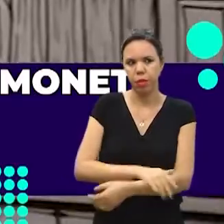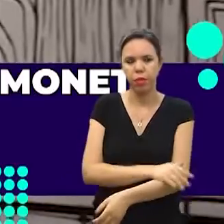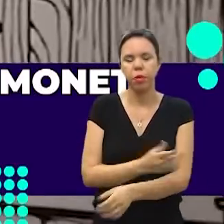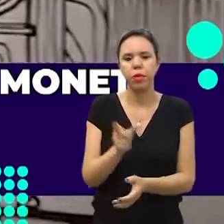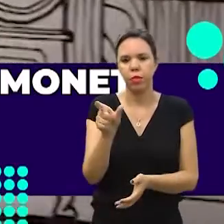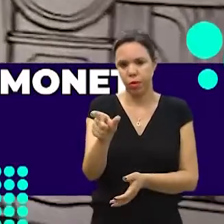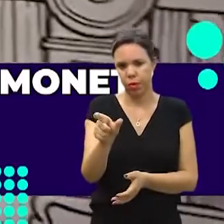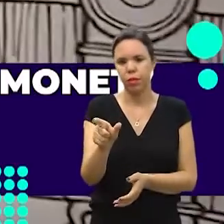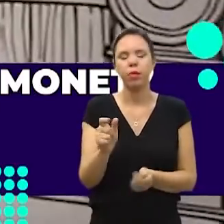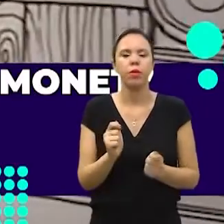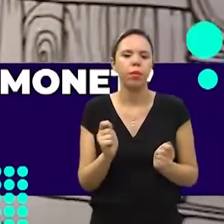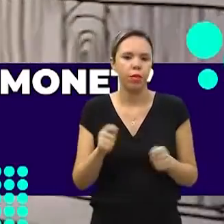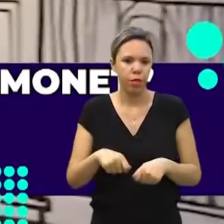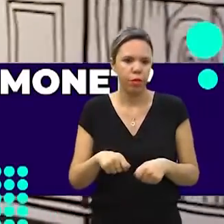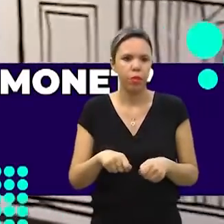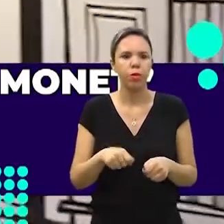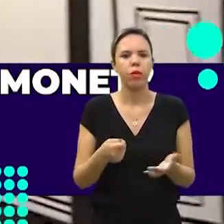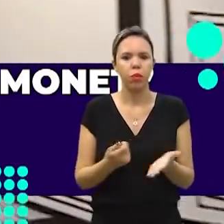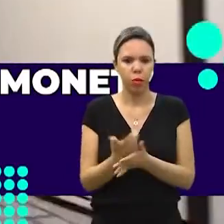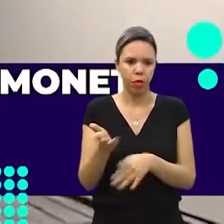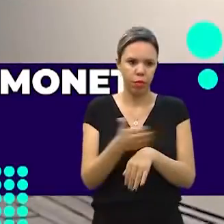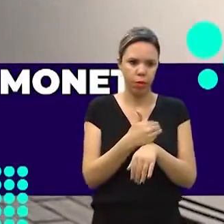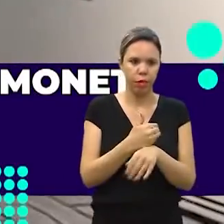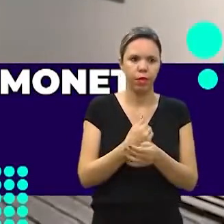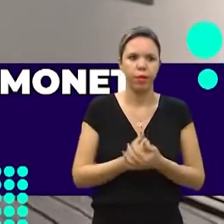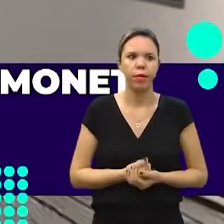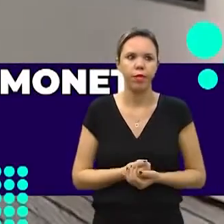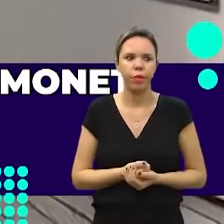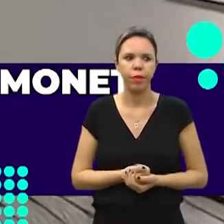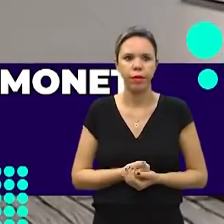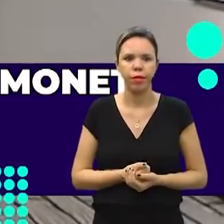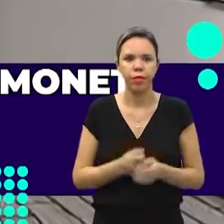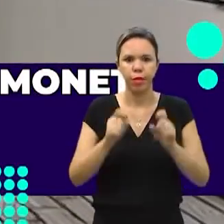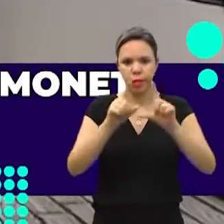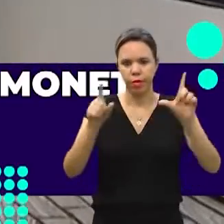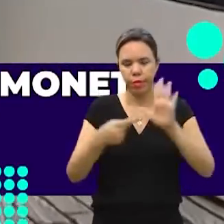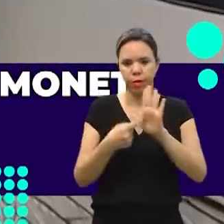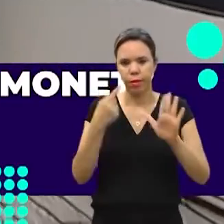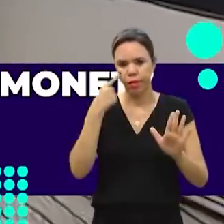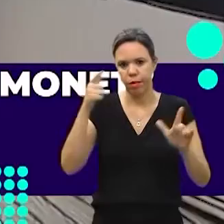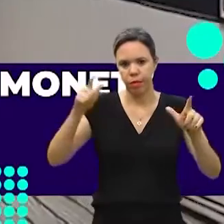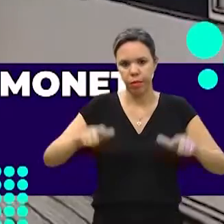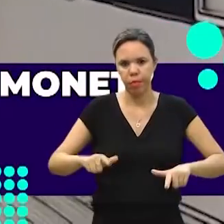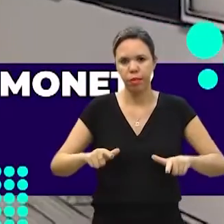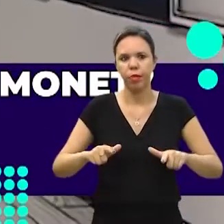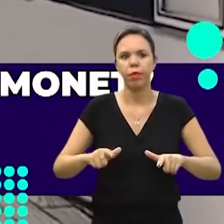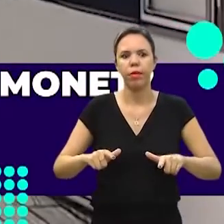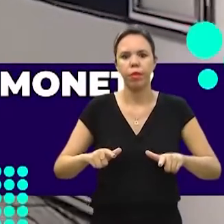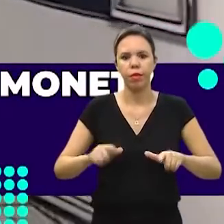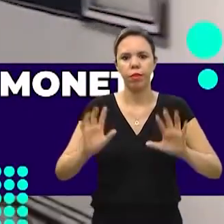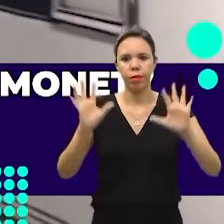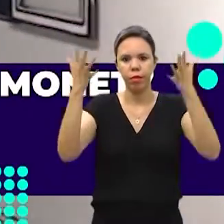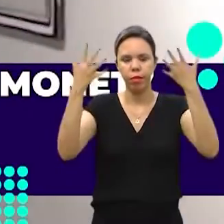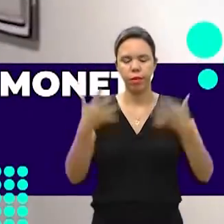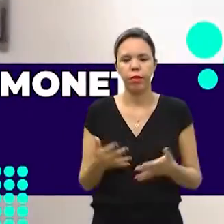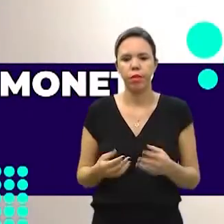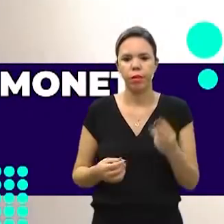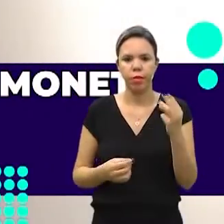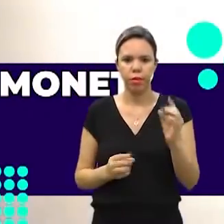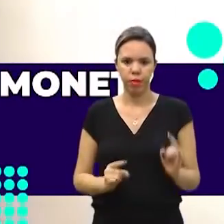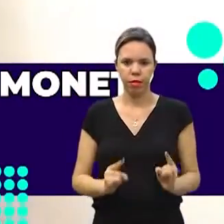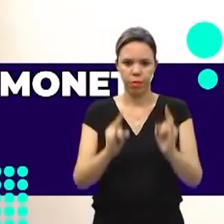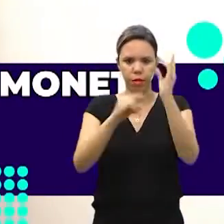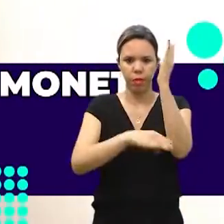28 de novembro. Os ingressos devem ser reservados com antecedência. A exposição está instalada no espaço